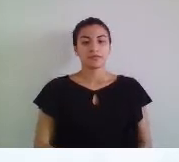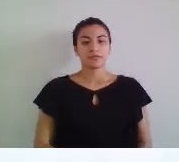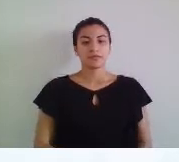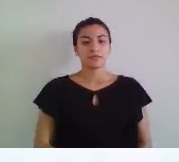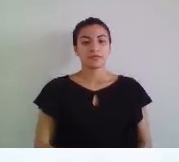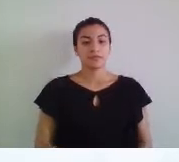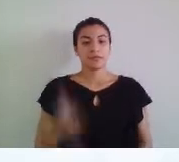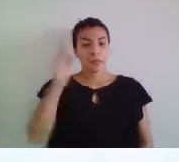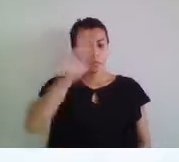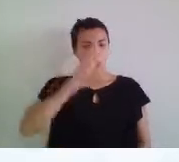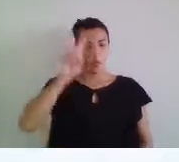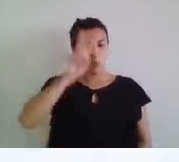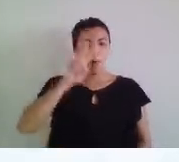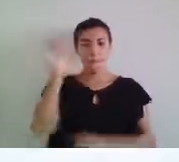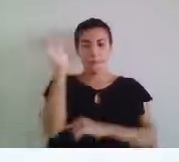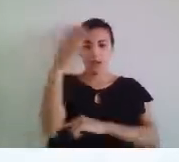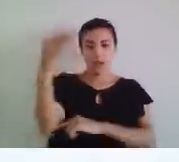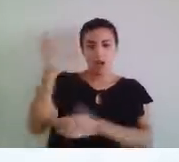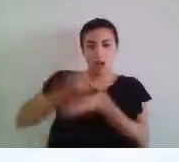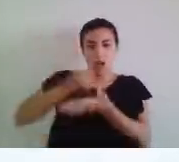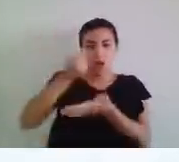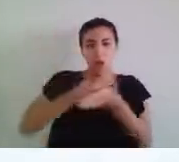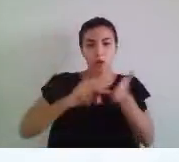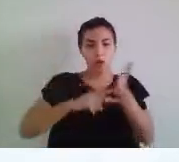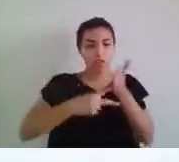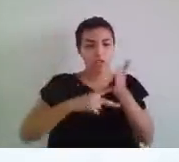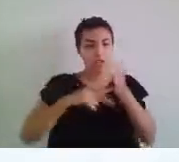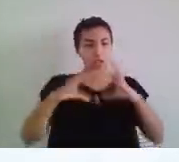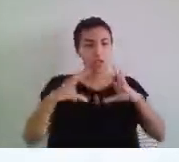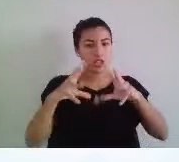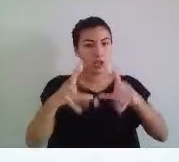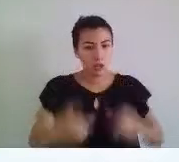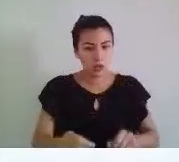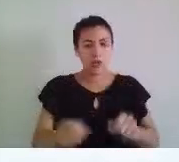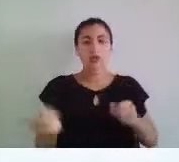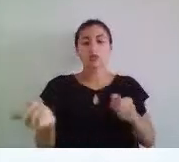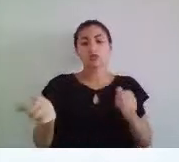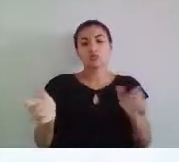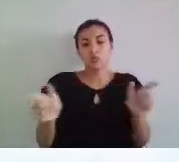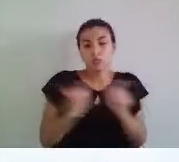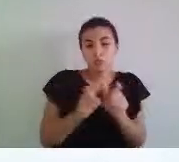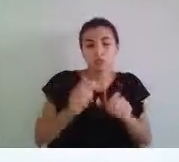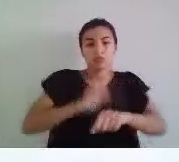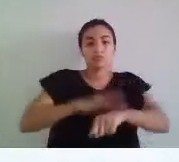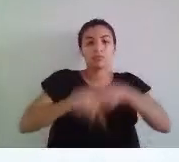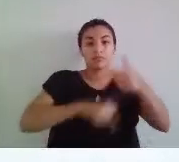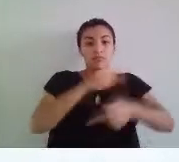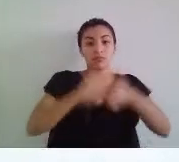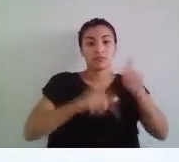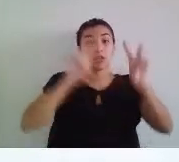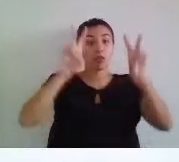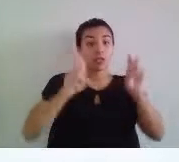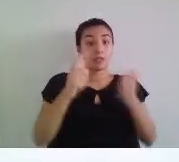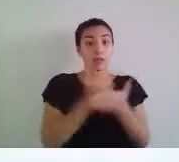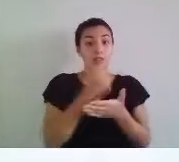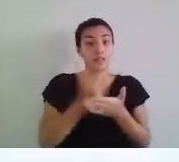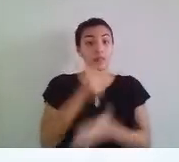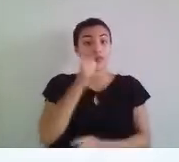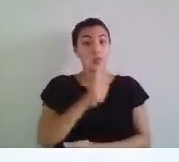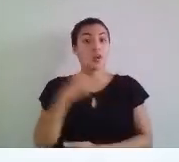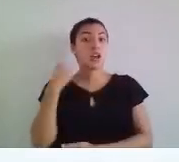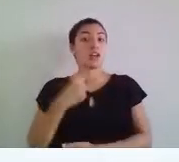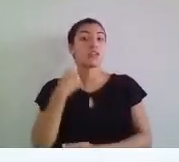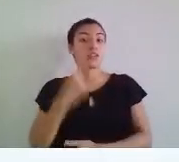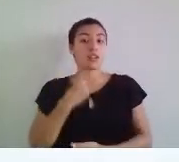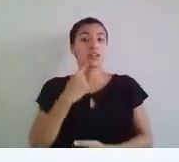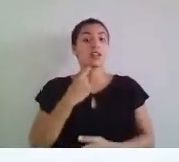Histórica bandeira de luta das centrais sindicais e sindicatos, a redução da jornada de trabalho virou tema do livro da advogada trabalhista e professora